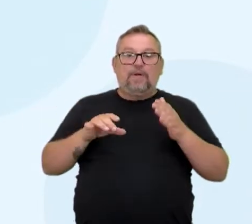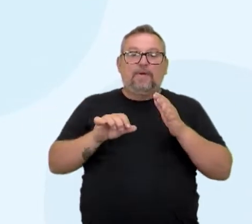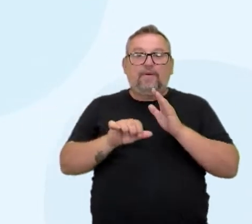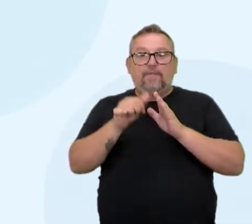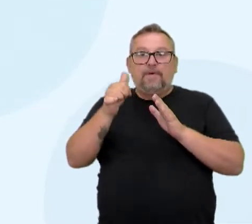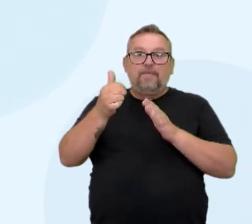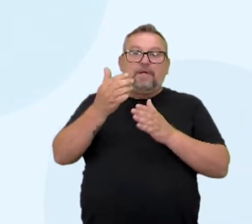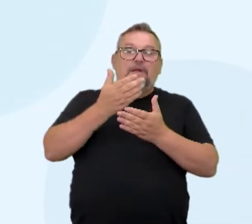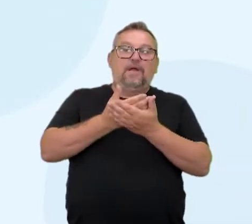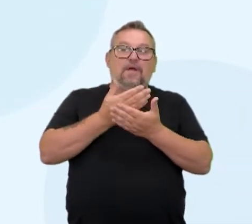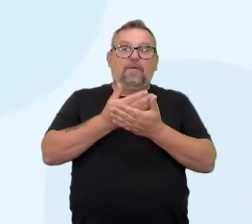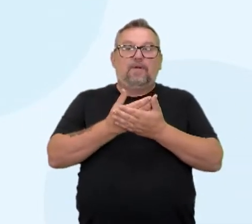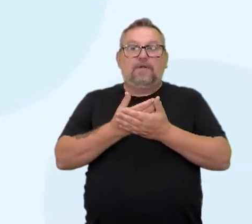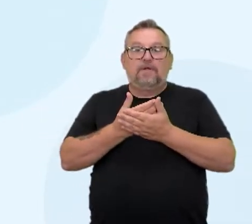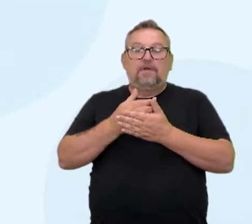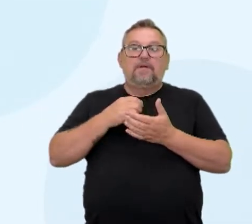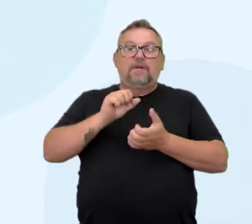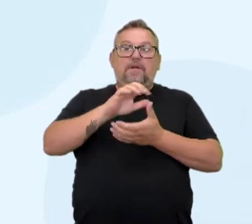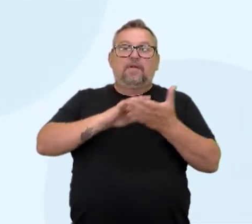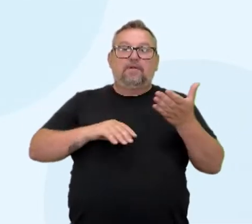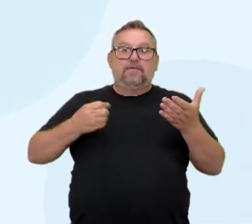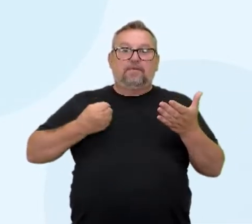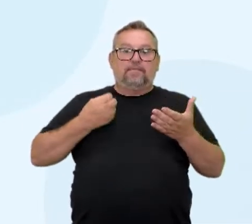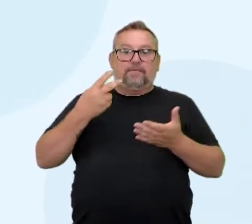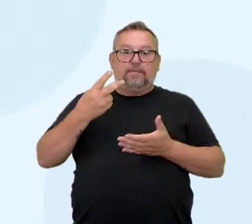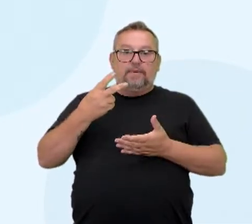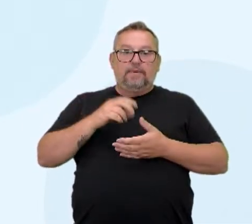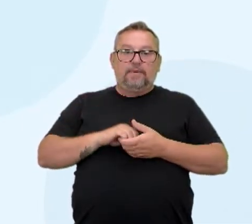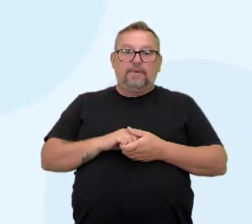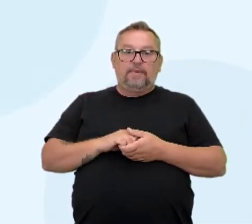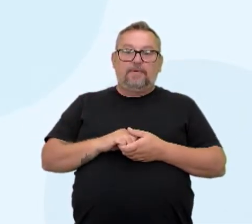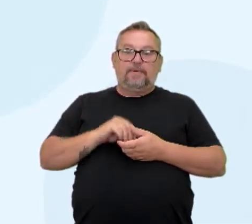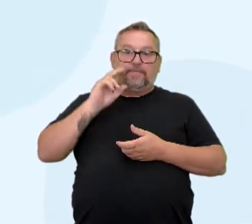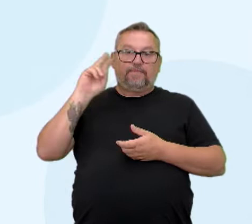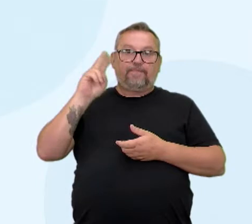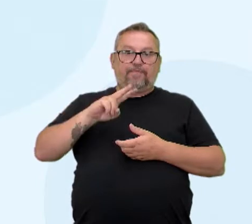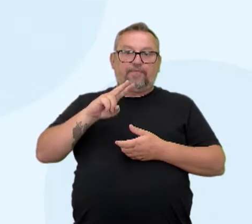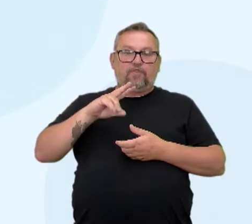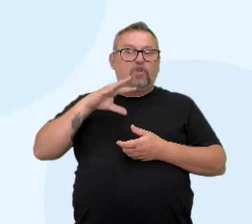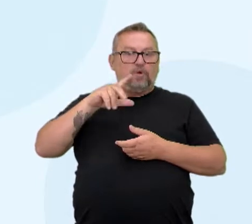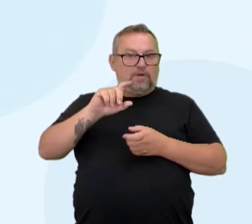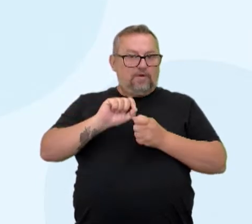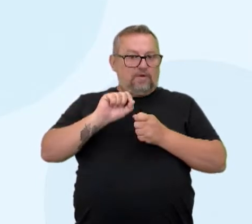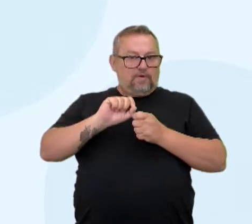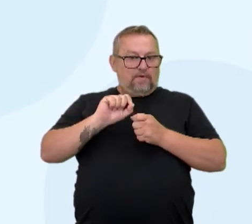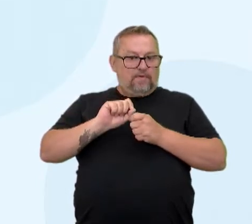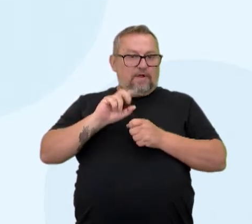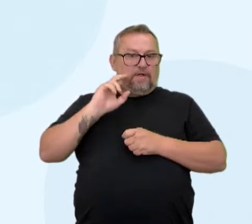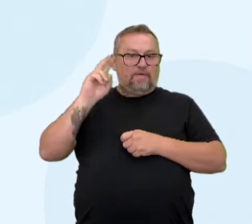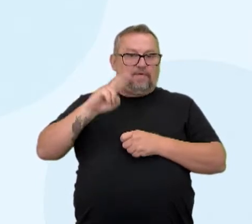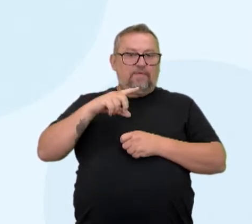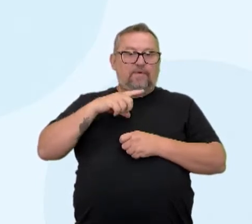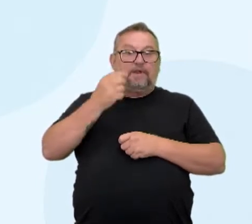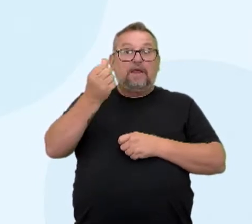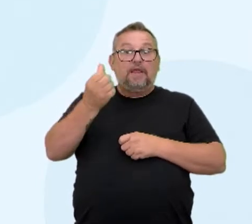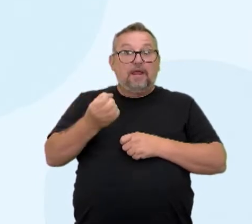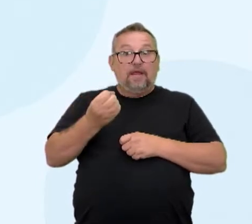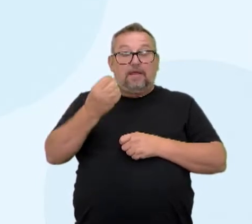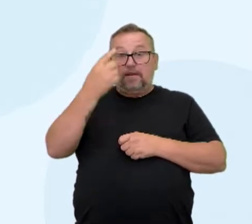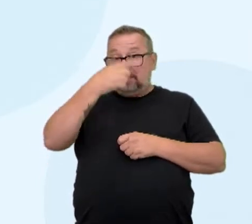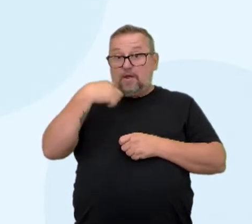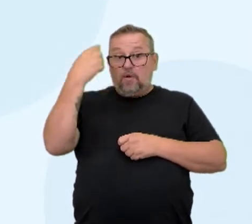primeira aula da nossa atividade 2. Repassando aí tudo que a gente já fez, então, o nosso curso tem 60